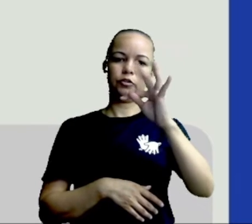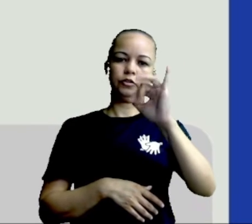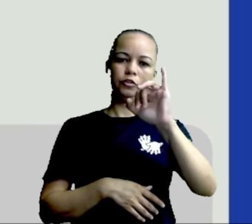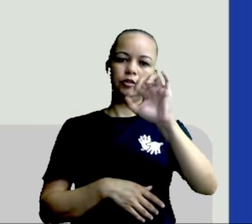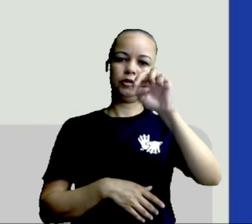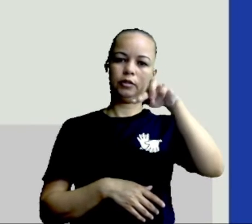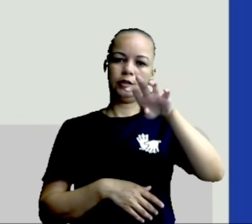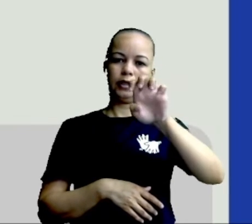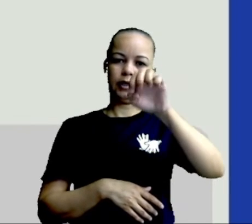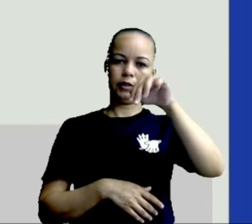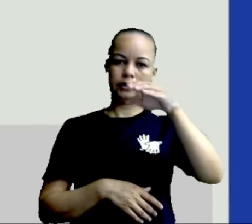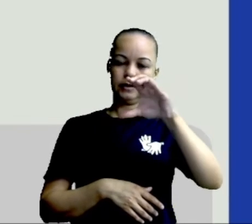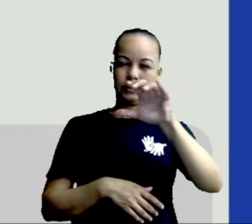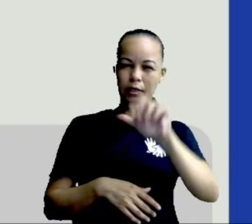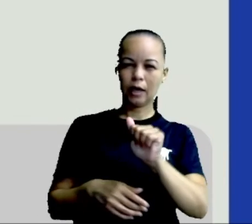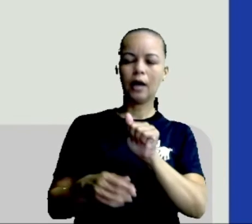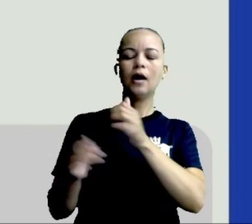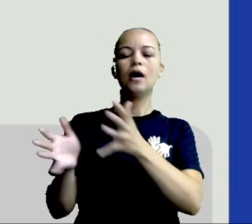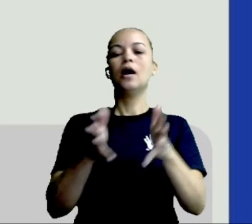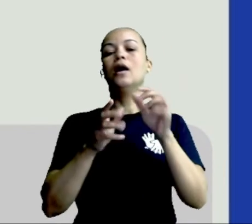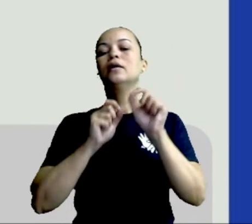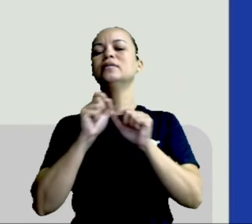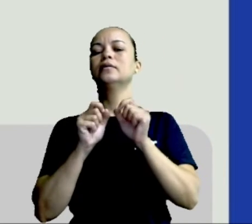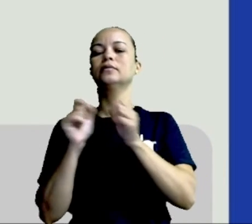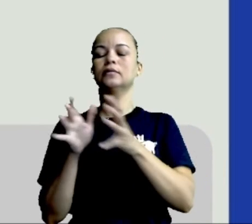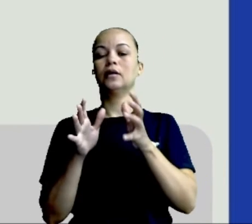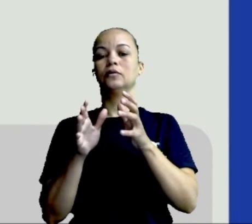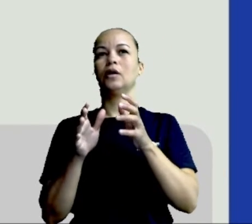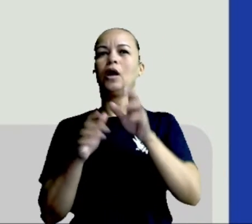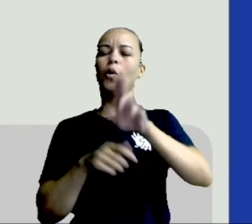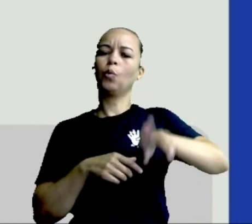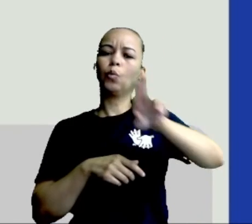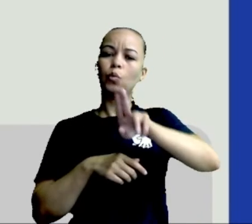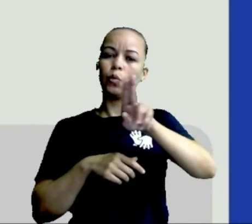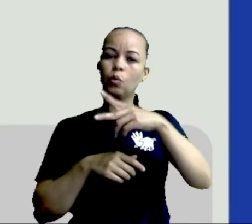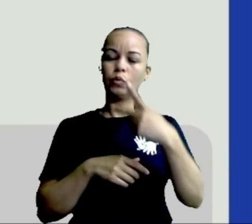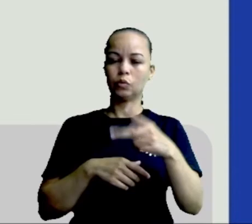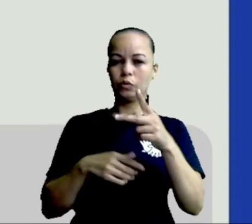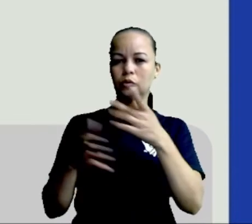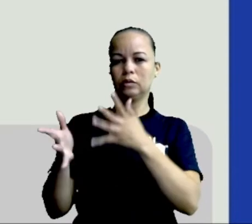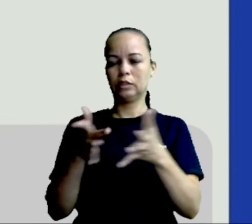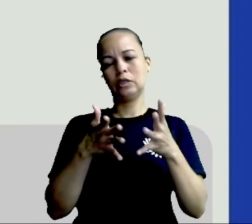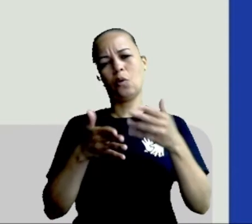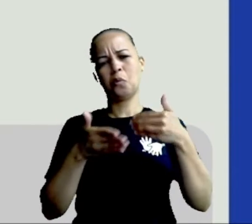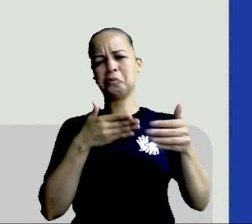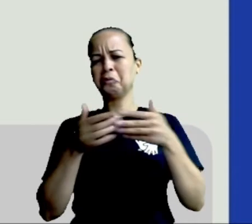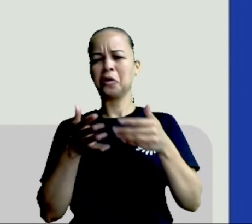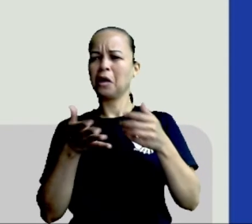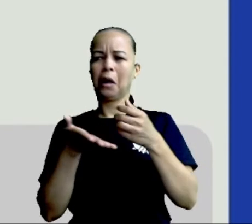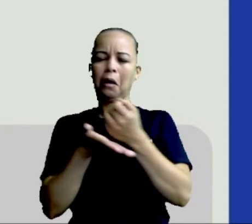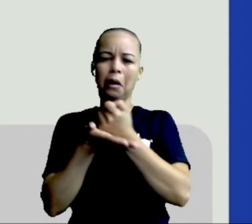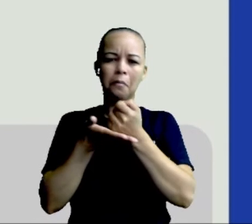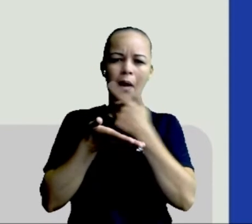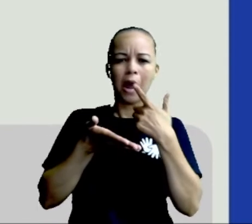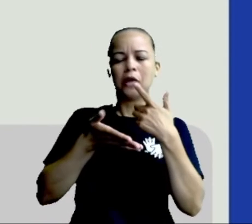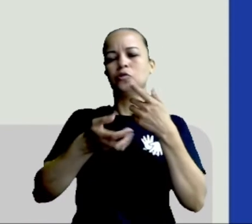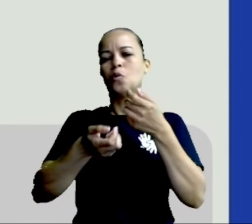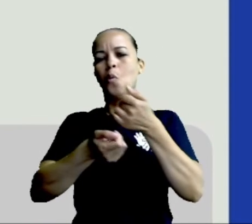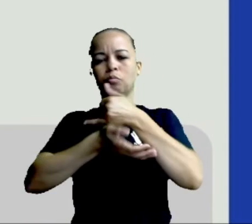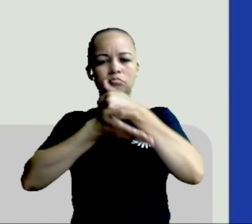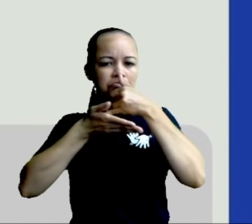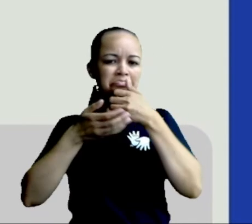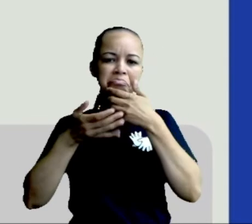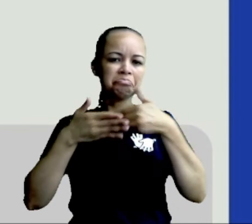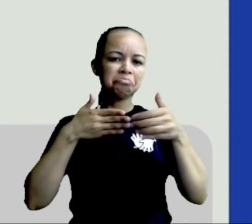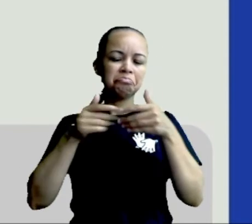forma abrupta, ou seja, de forma imediata, as doses de consumo de uma determinada droga. Portanto, o ideal é sempre